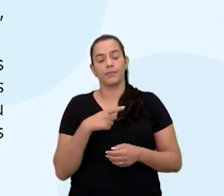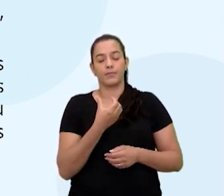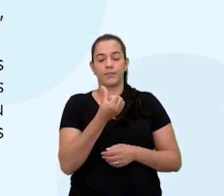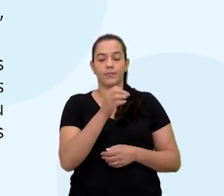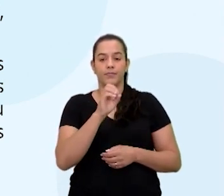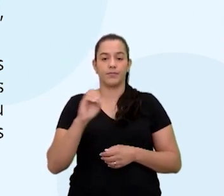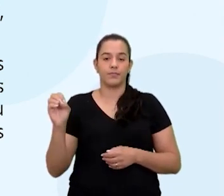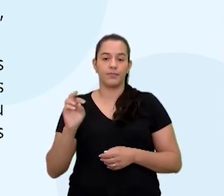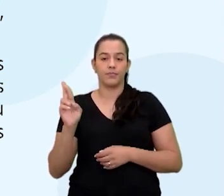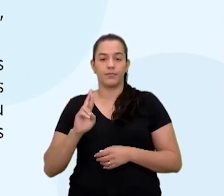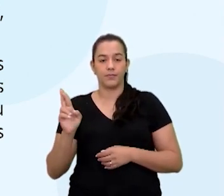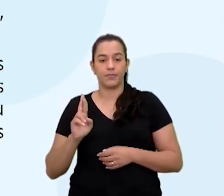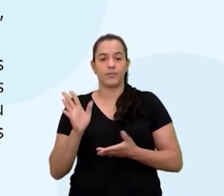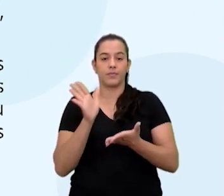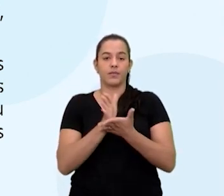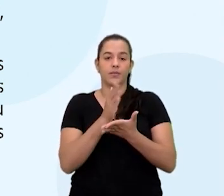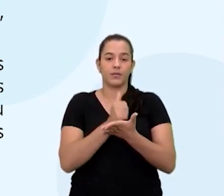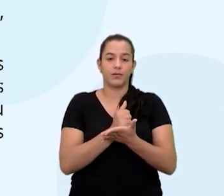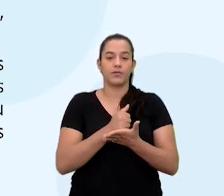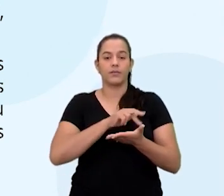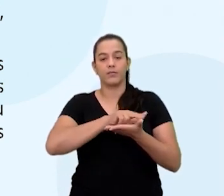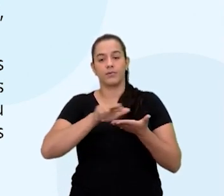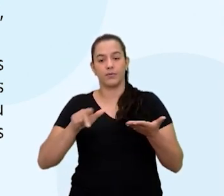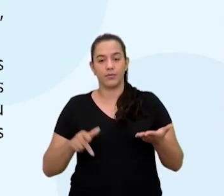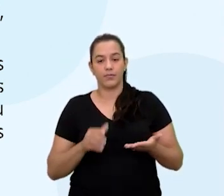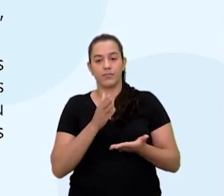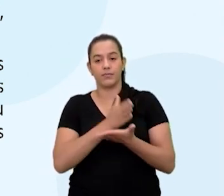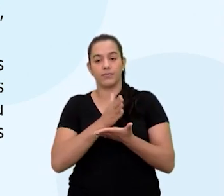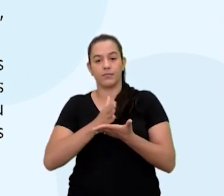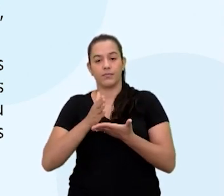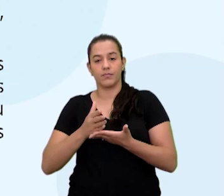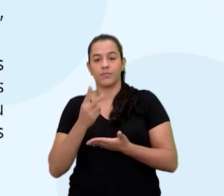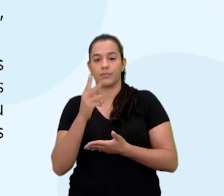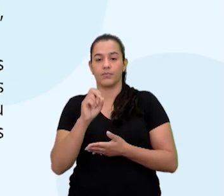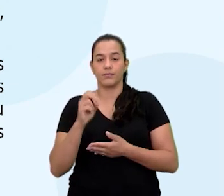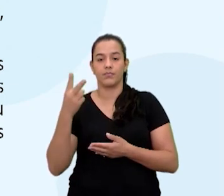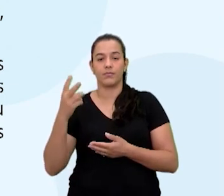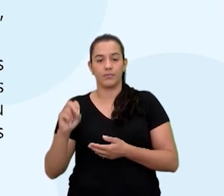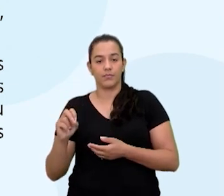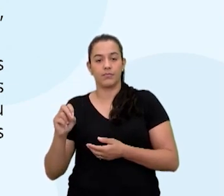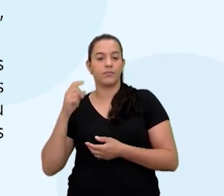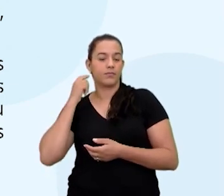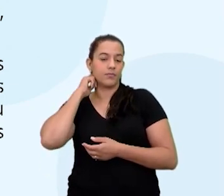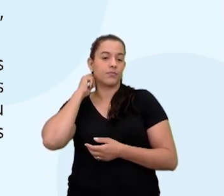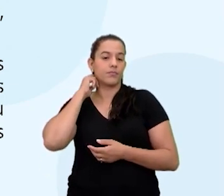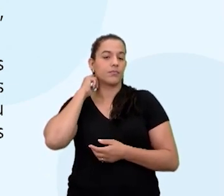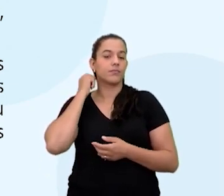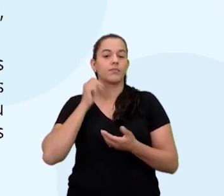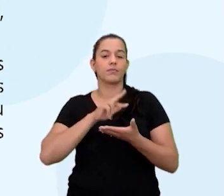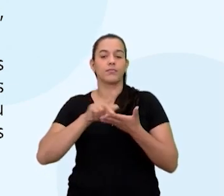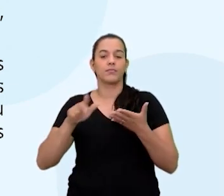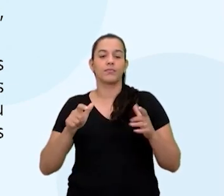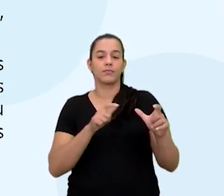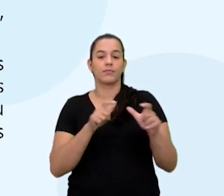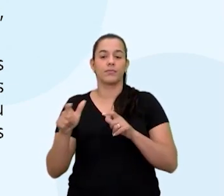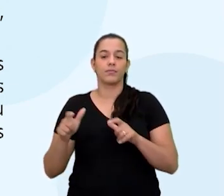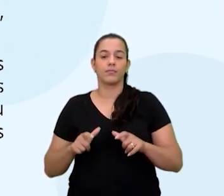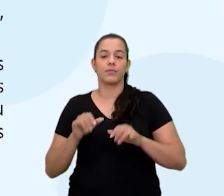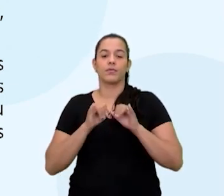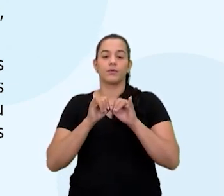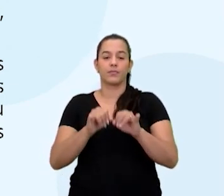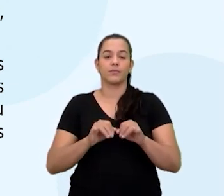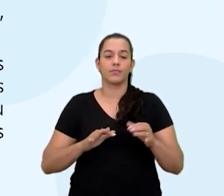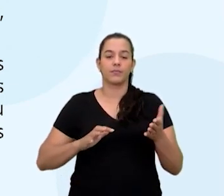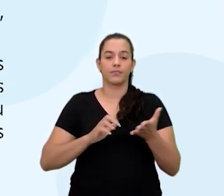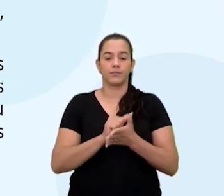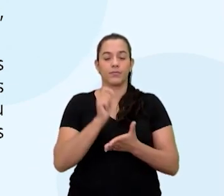foram divididos em 3 parcelas de R$200 cada. Comércios e empreendedores locais foram cadastrados para receber os